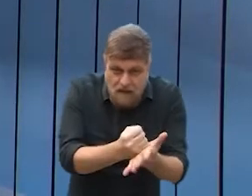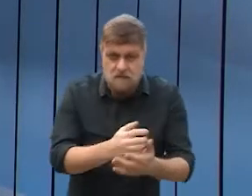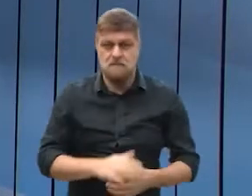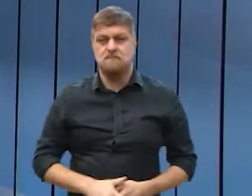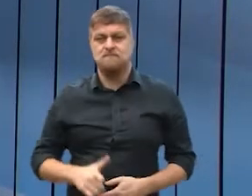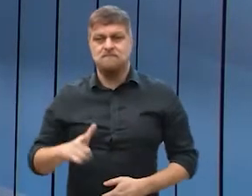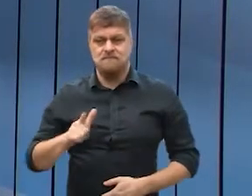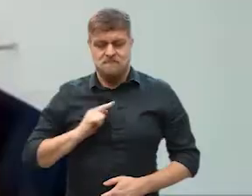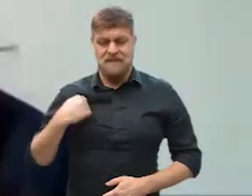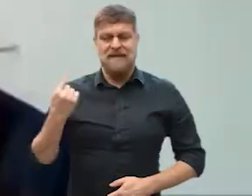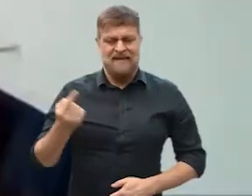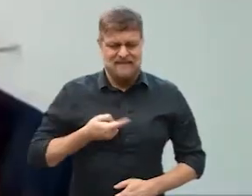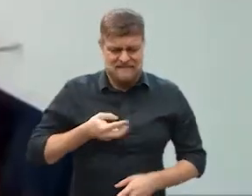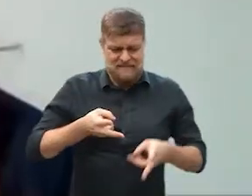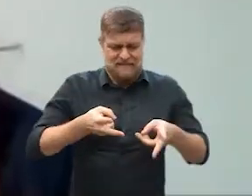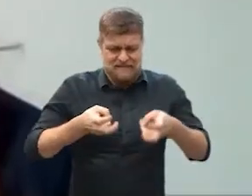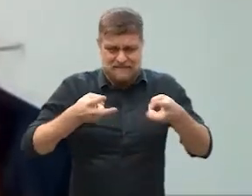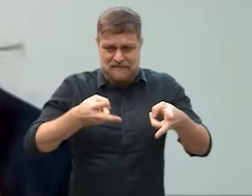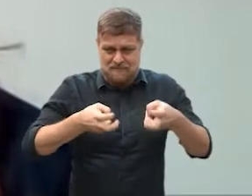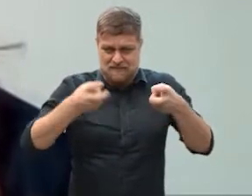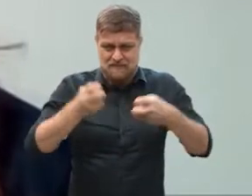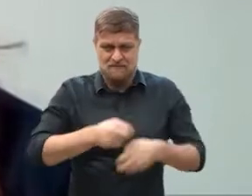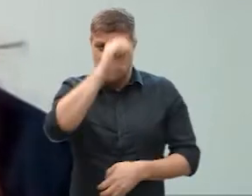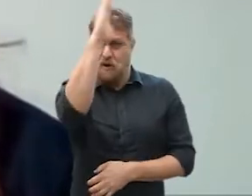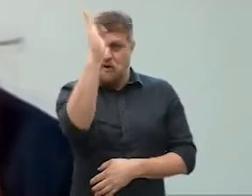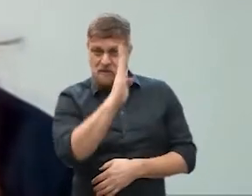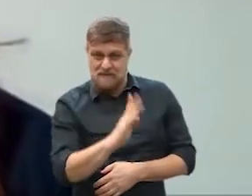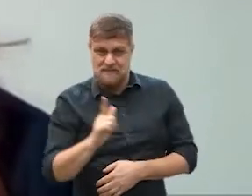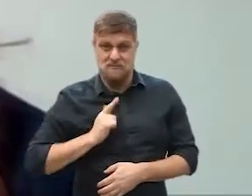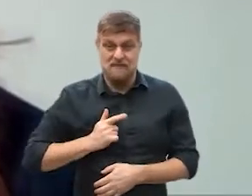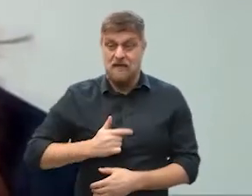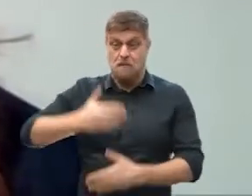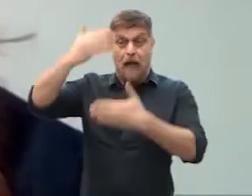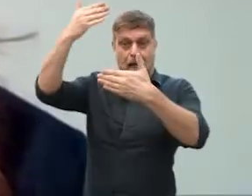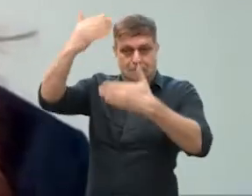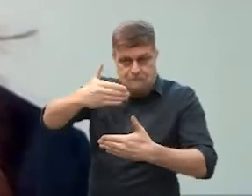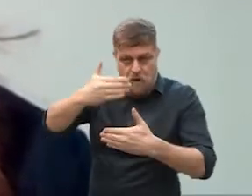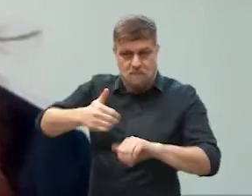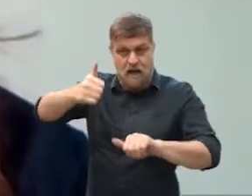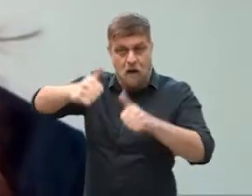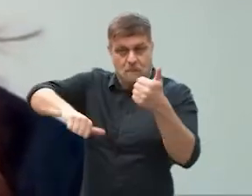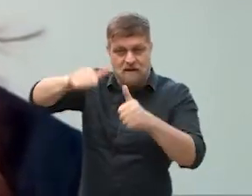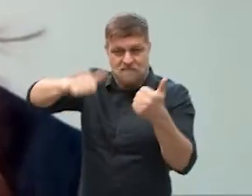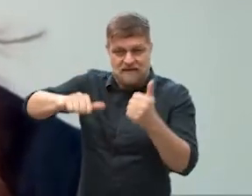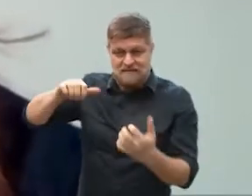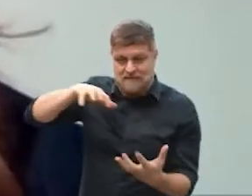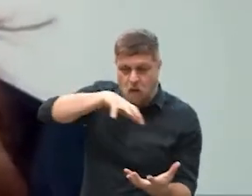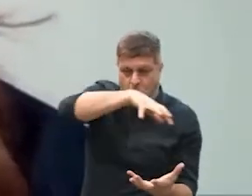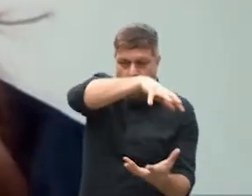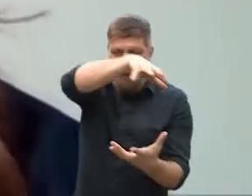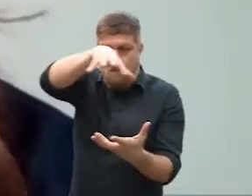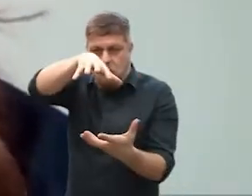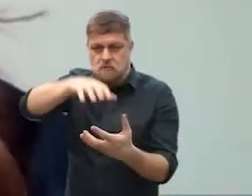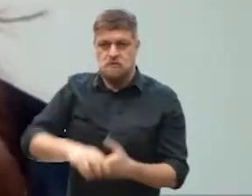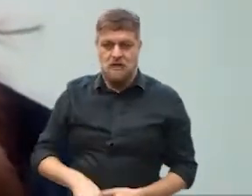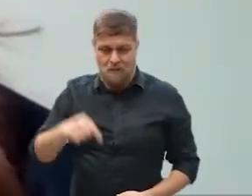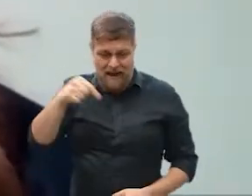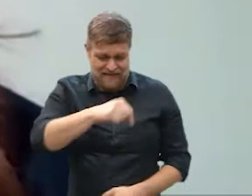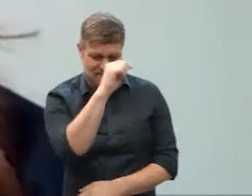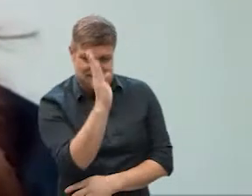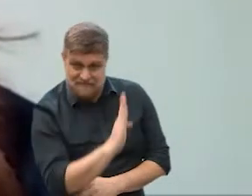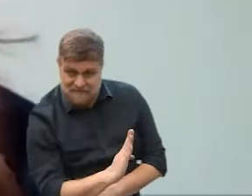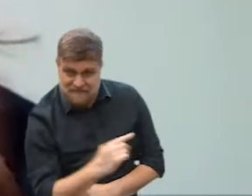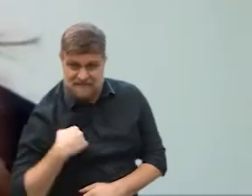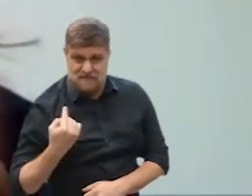motivação ela veio muito dos nossos resultados, o resultado do Brasil nas provas do PISA, né, que é a Avaliação Internacional de Aprendizagem. No Brasil, a